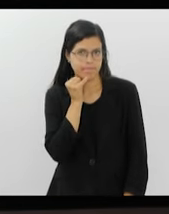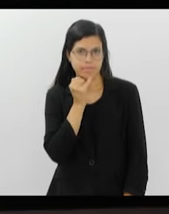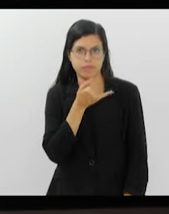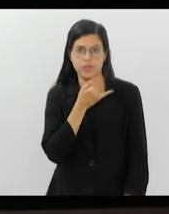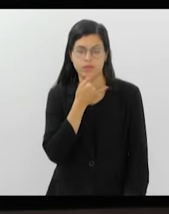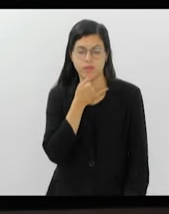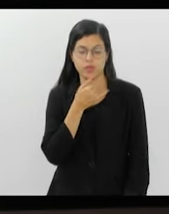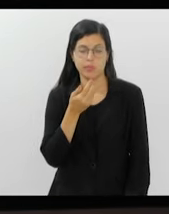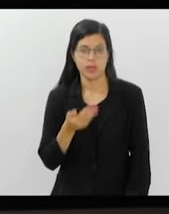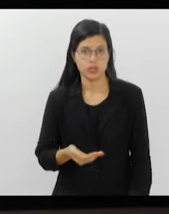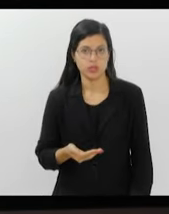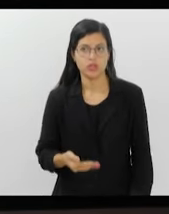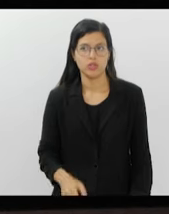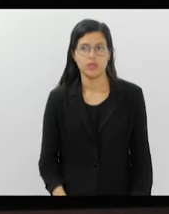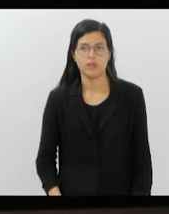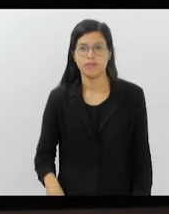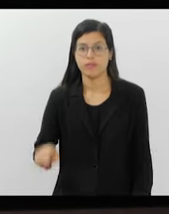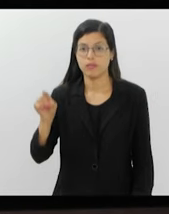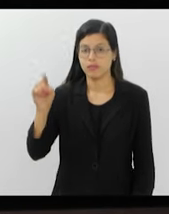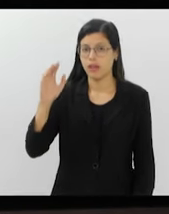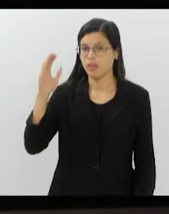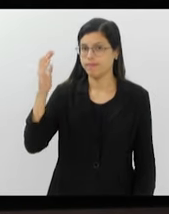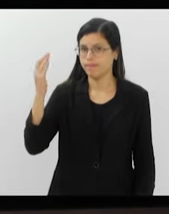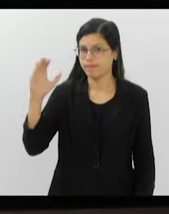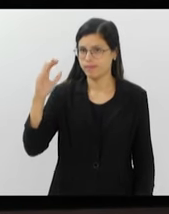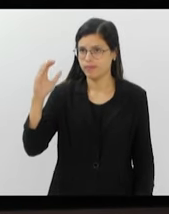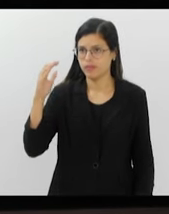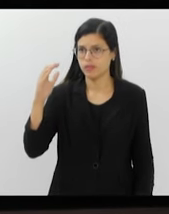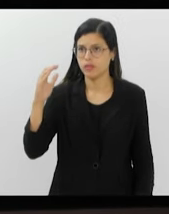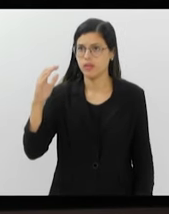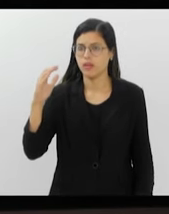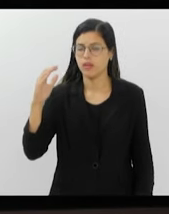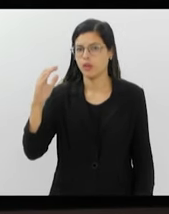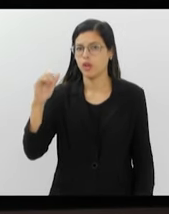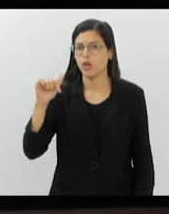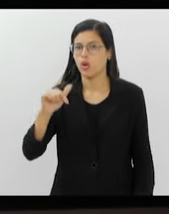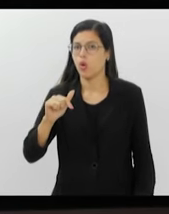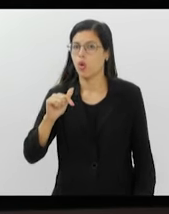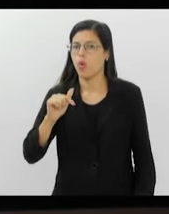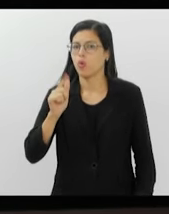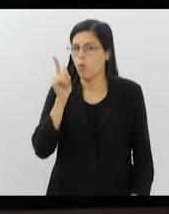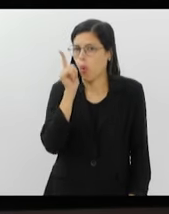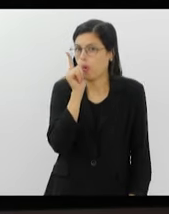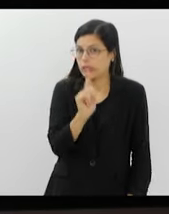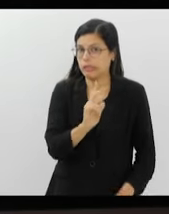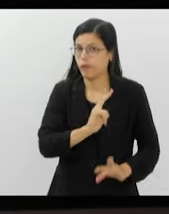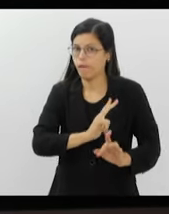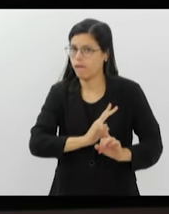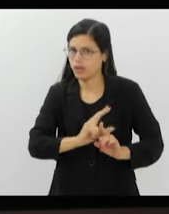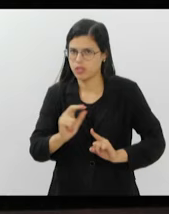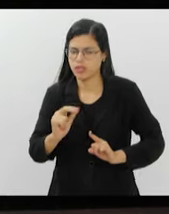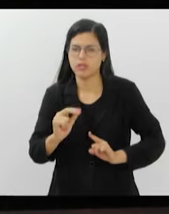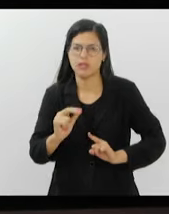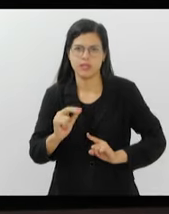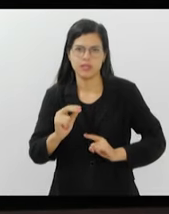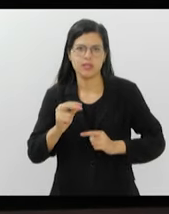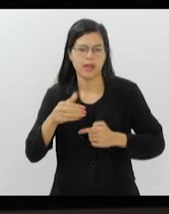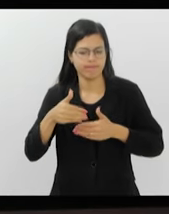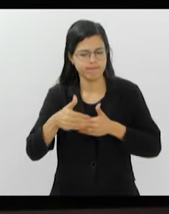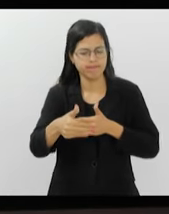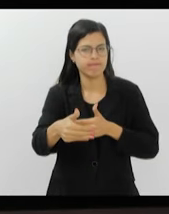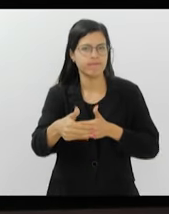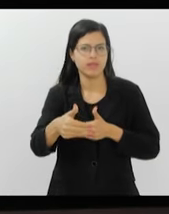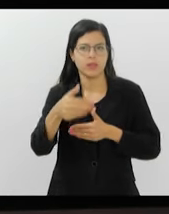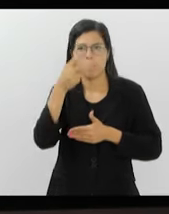infelizmente em Niterói logrou êxito por hora aquele que não